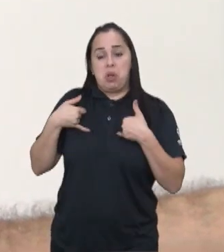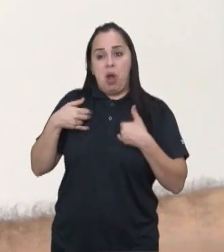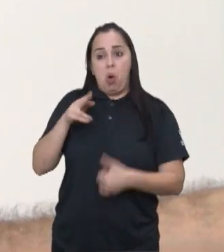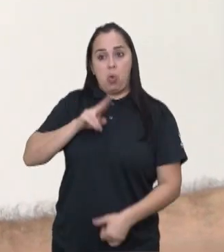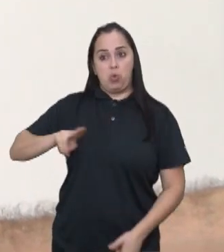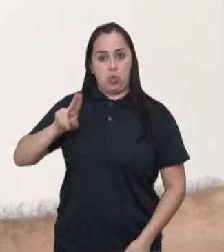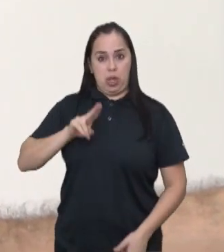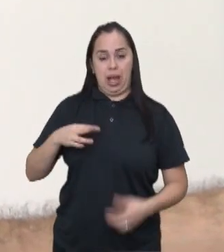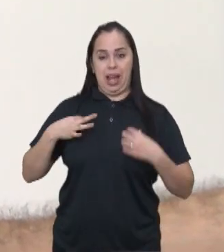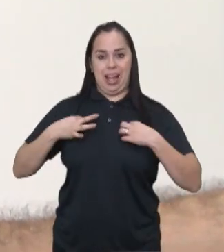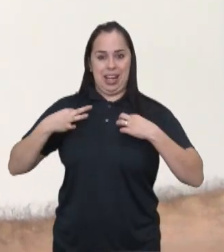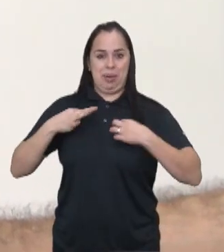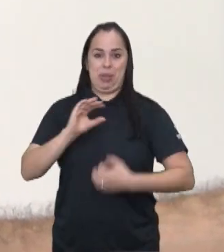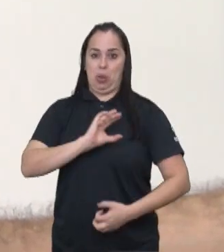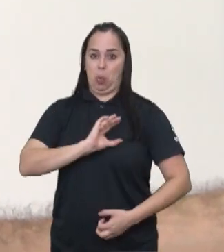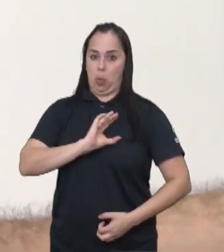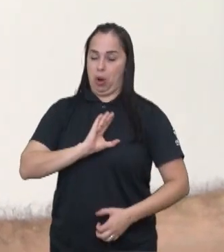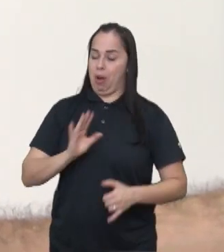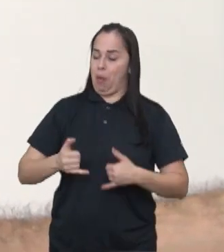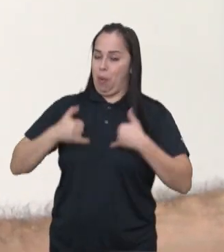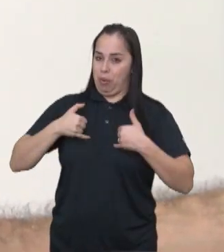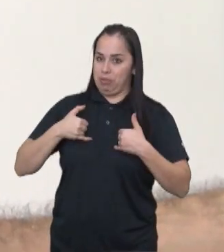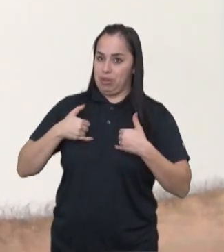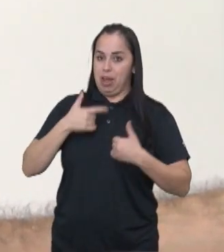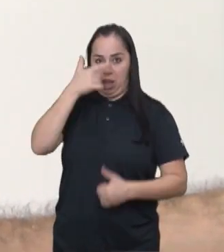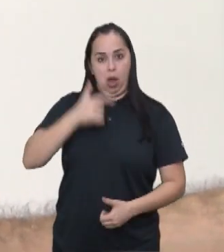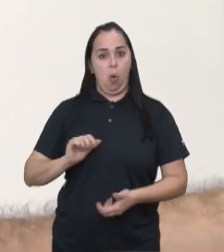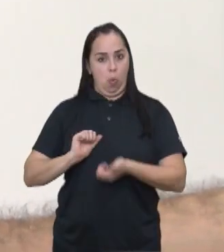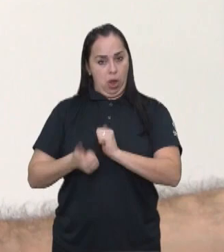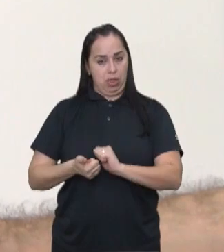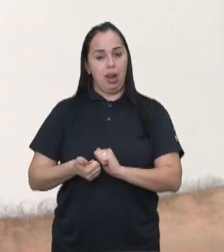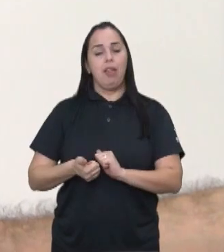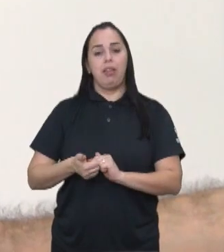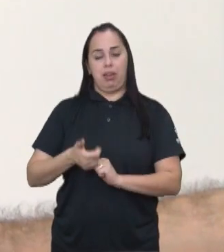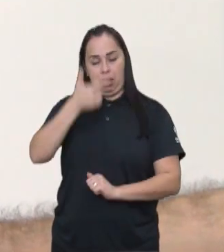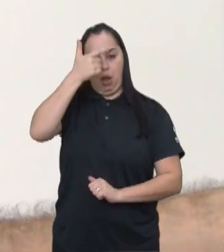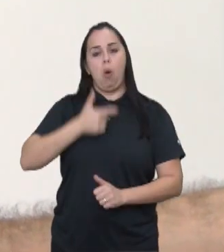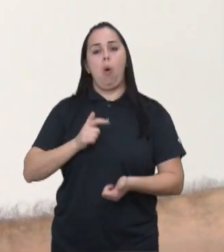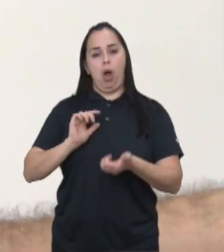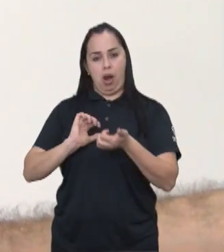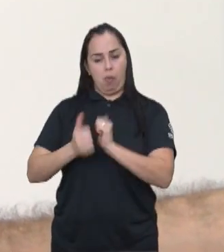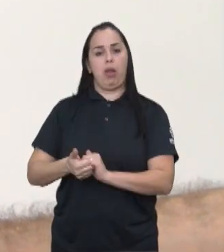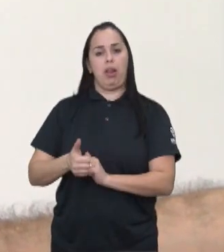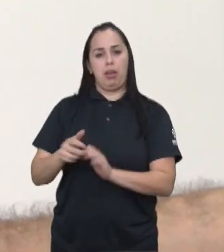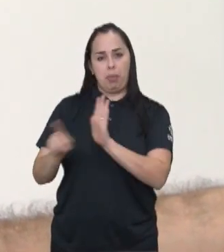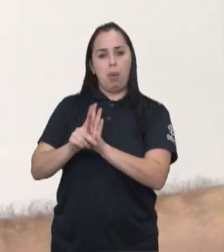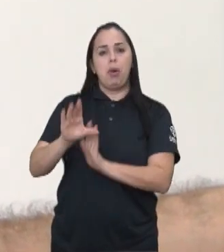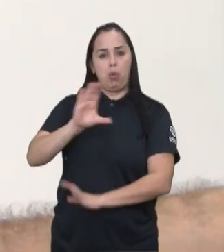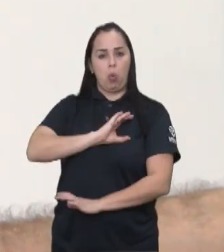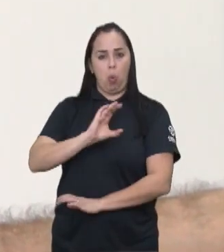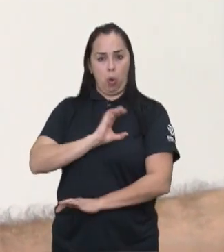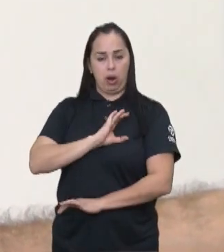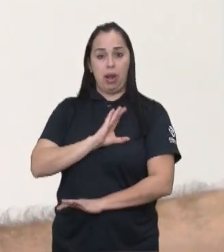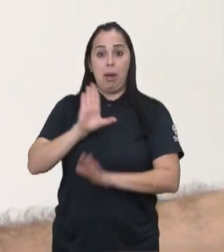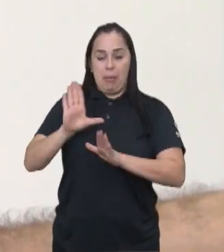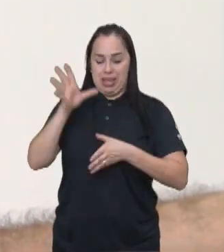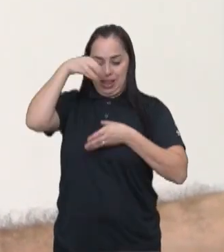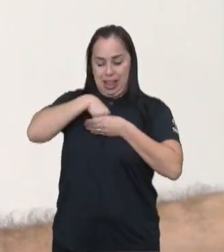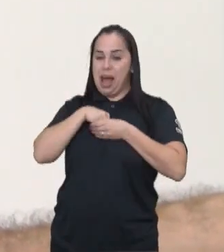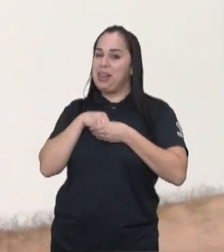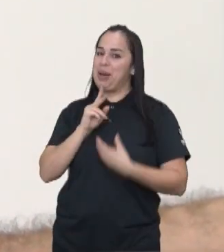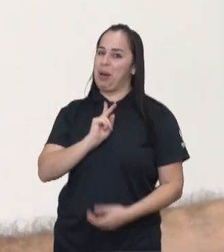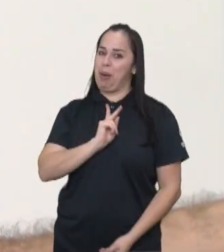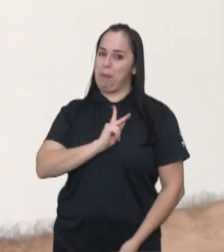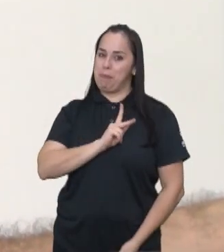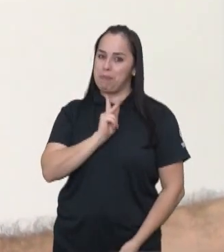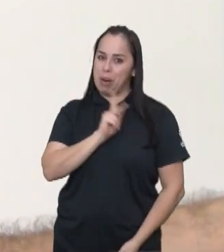camisa como um atleta. Eu era um atleta do clube. O coração verde não